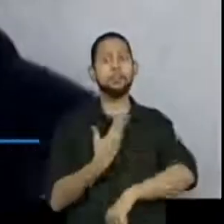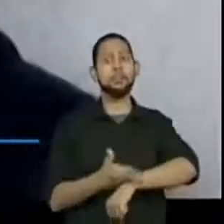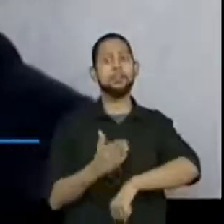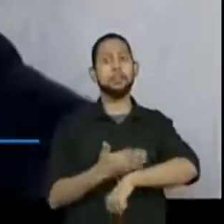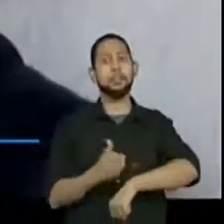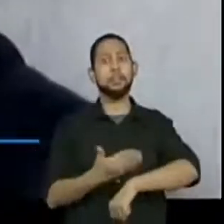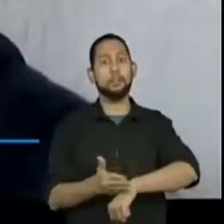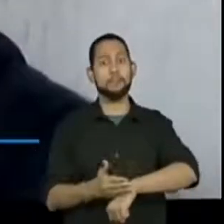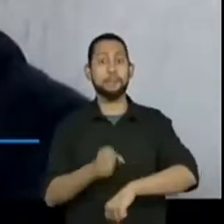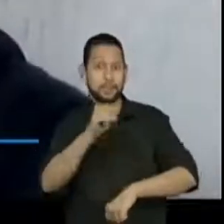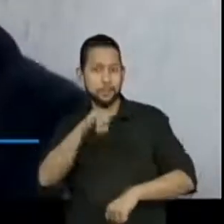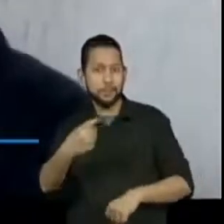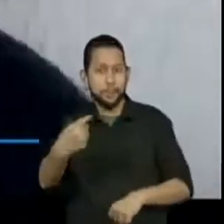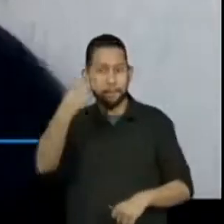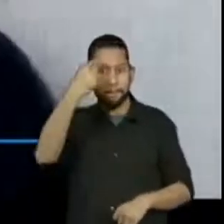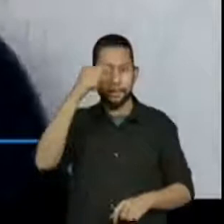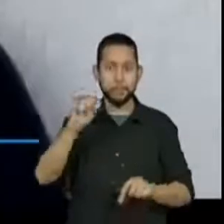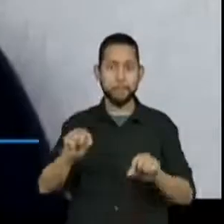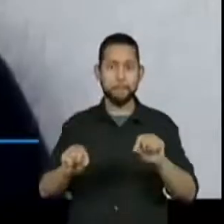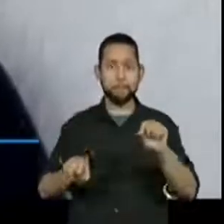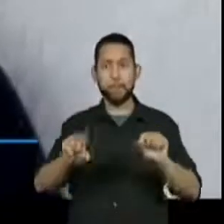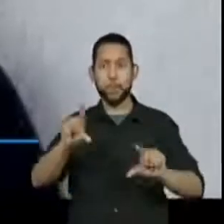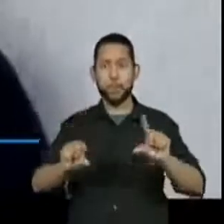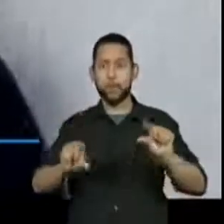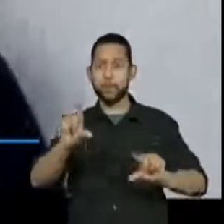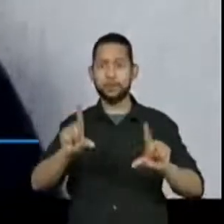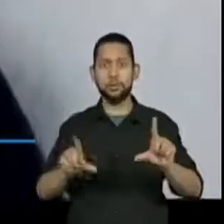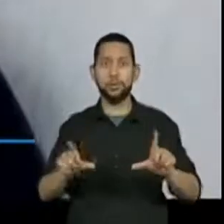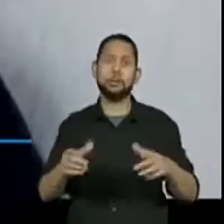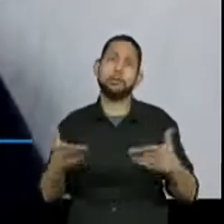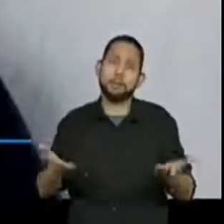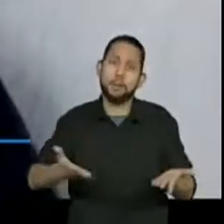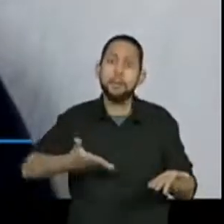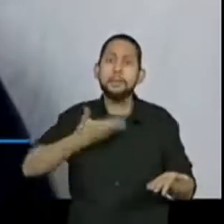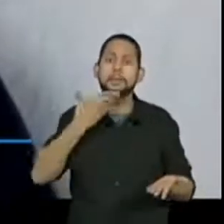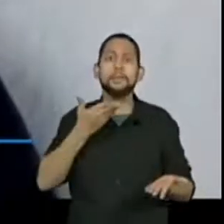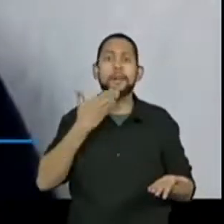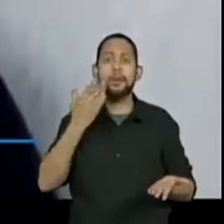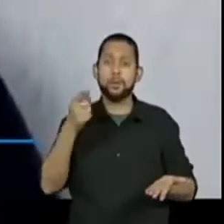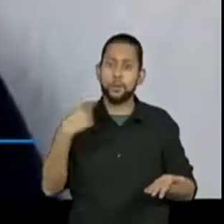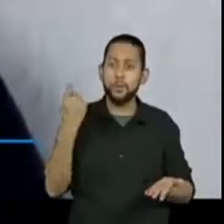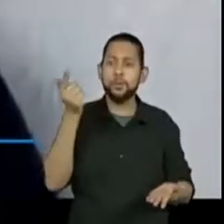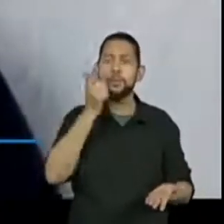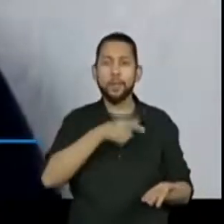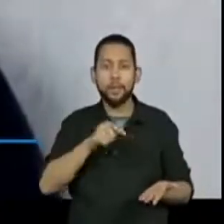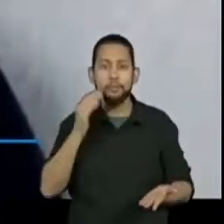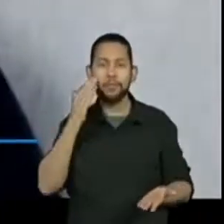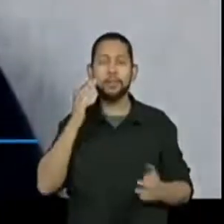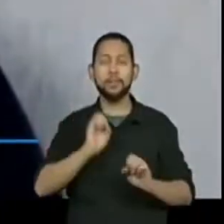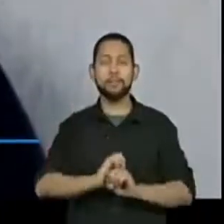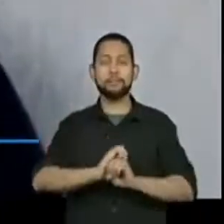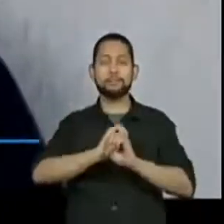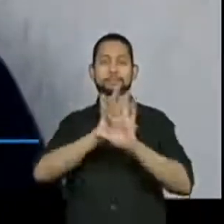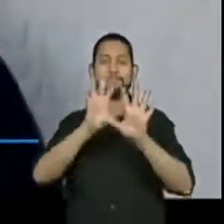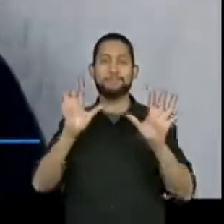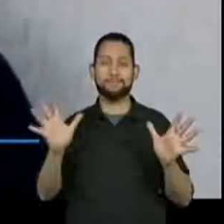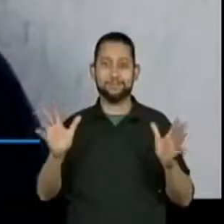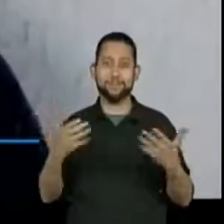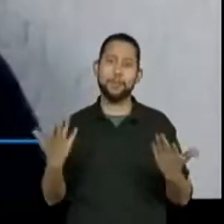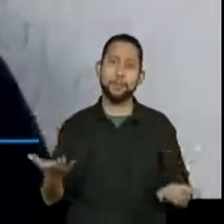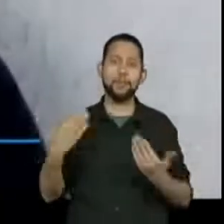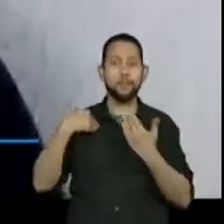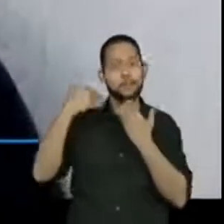da proporcionalidade, fica bem mais fácil da gente entender.